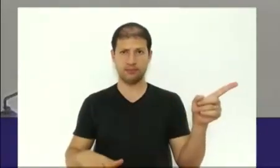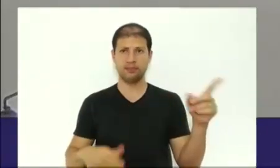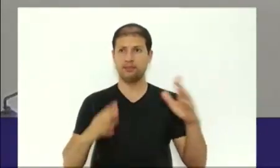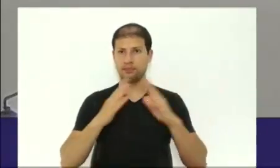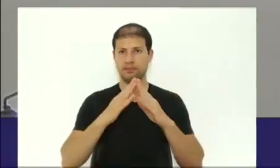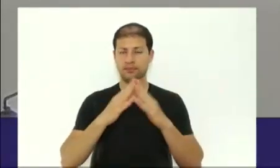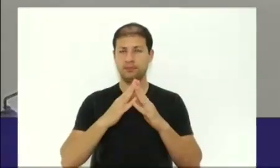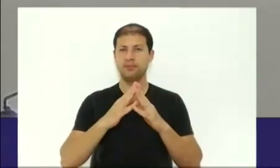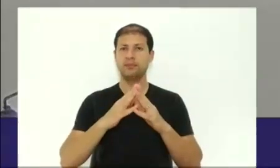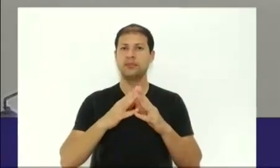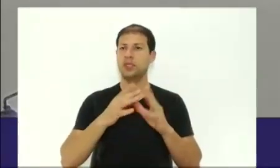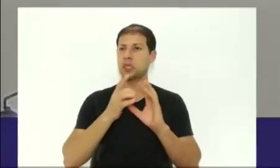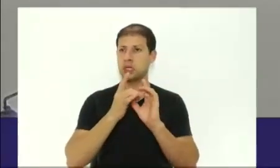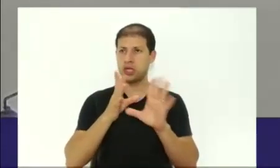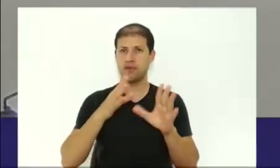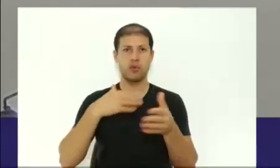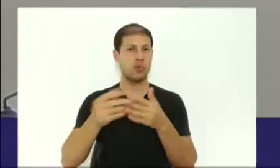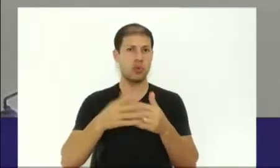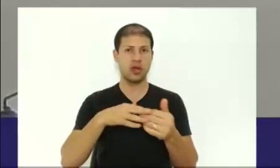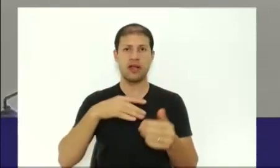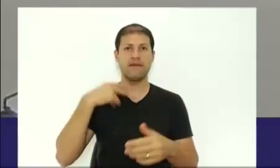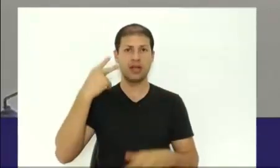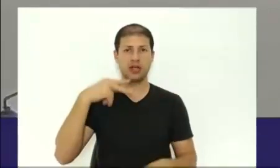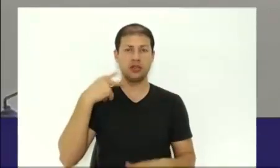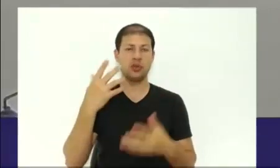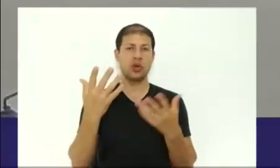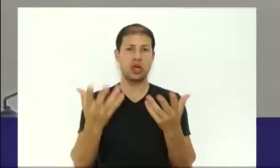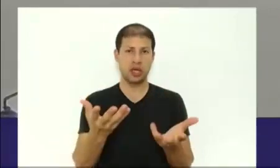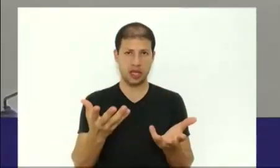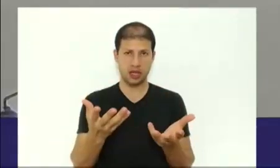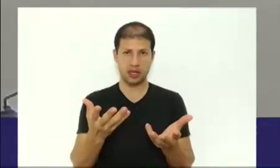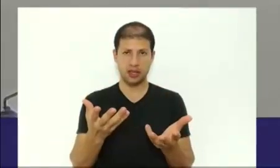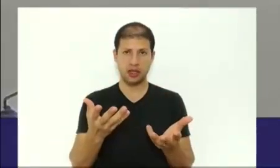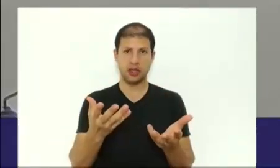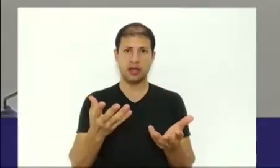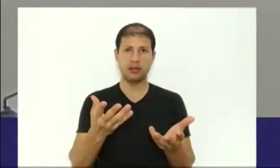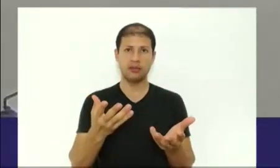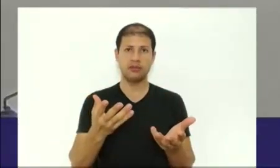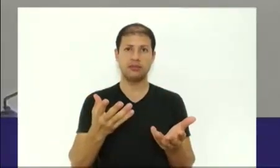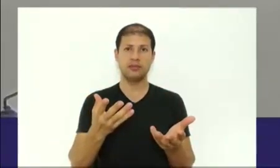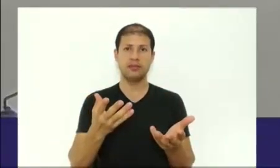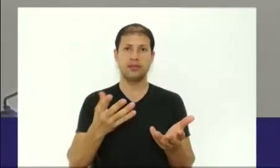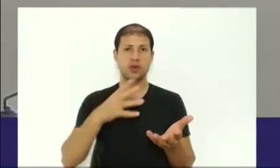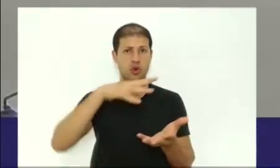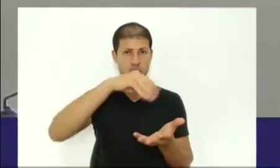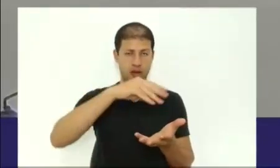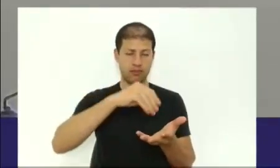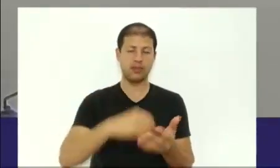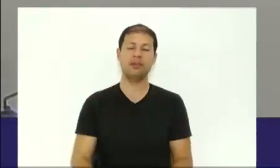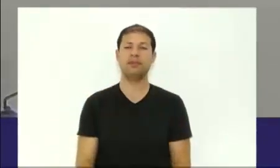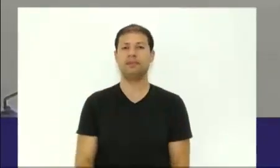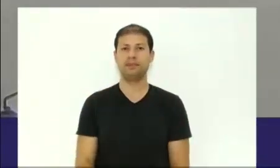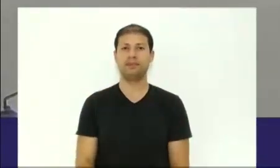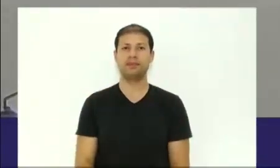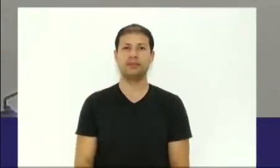ao dispor dos vereadores que desejam obter cópias.